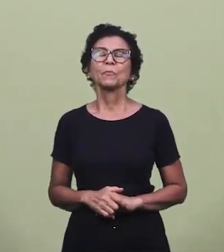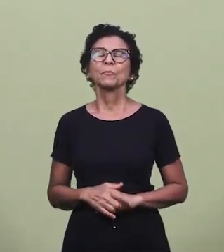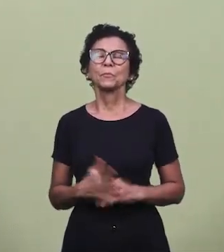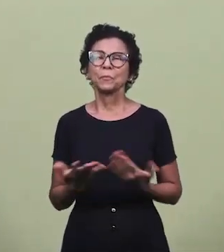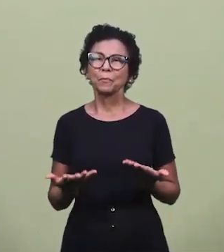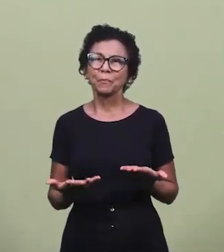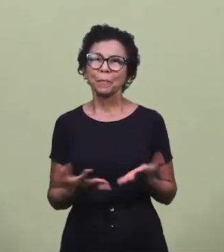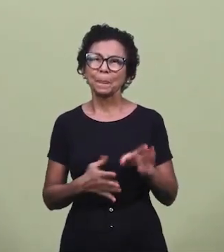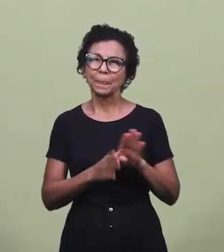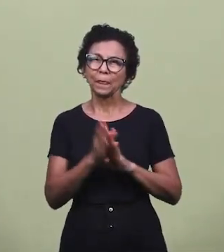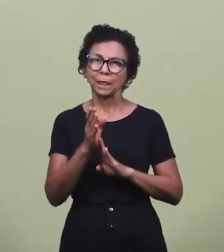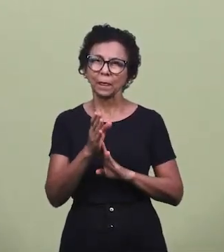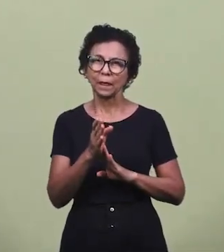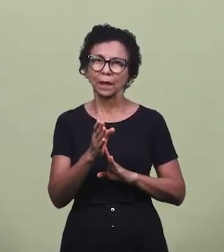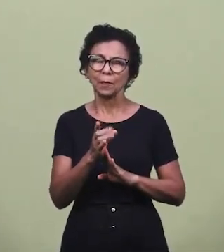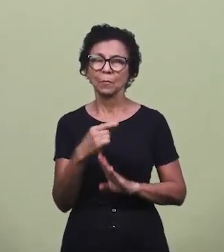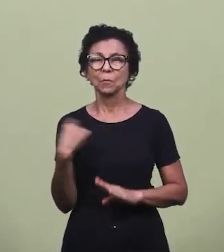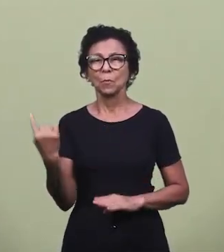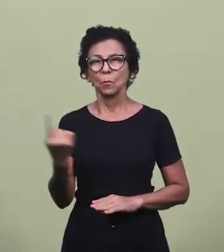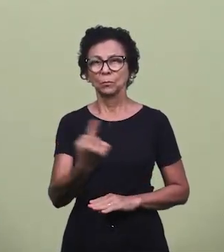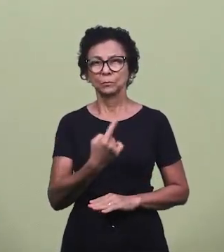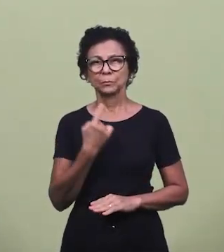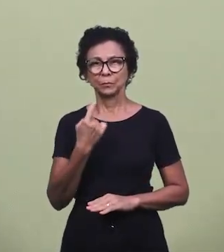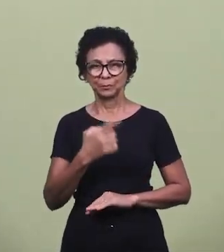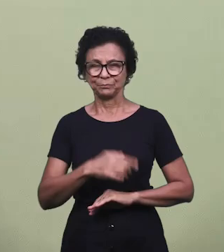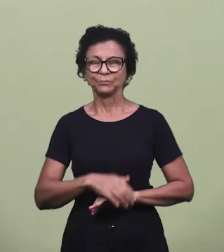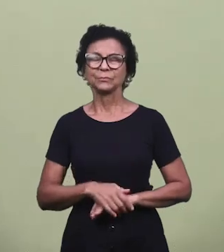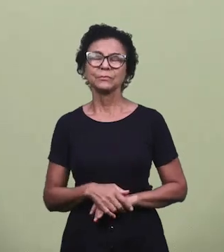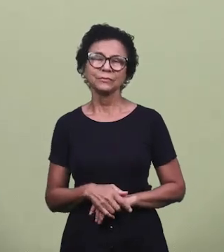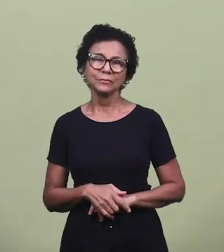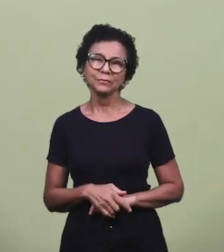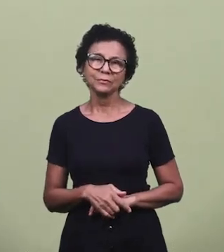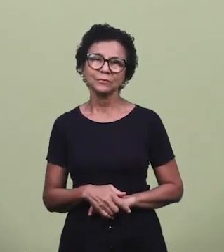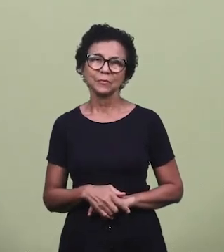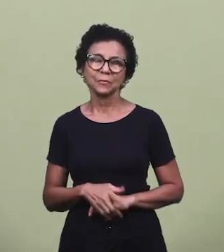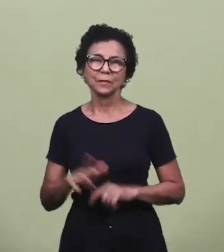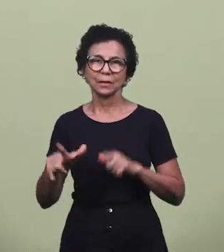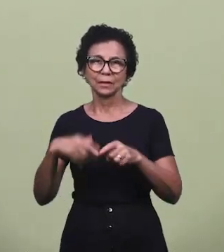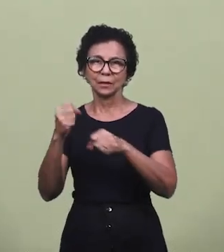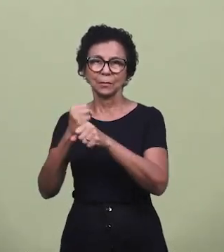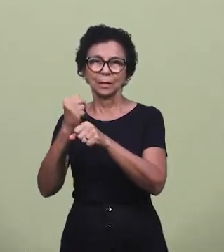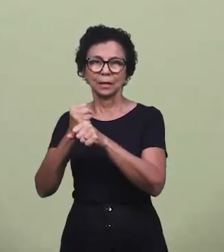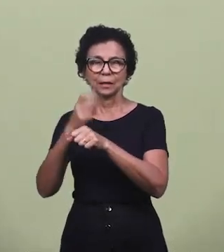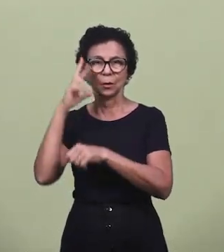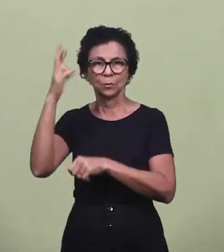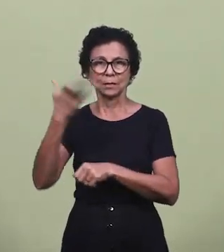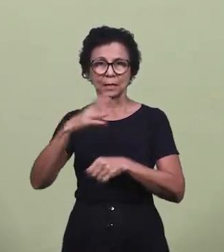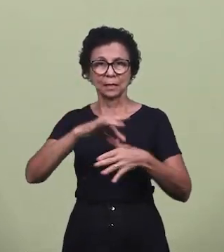recomendação que é para todos nós. Não há liderança nessa obra sem